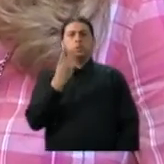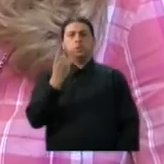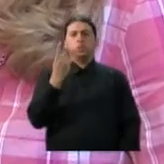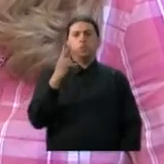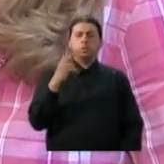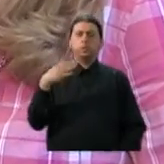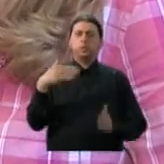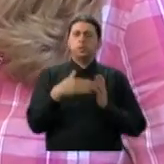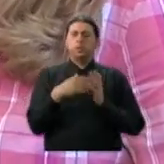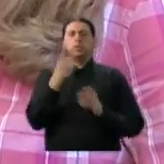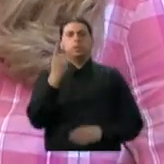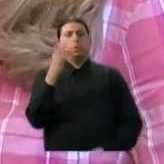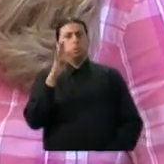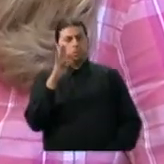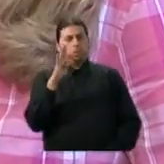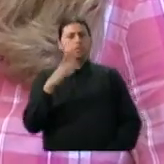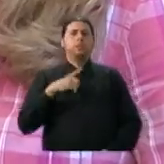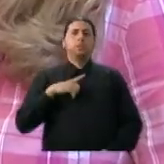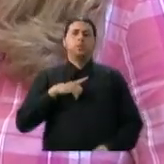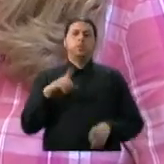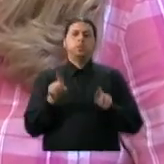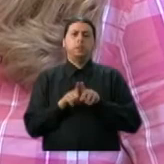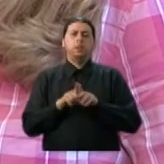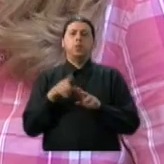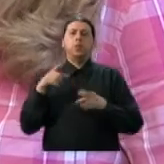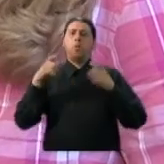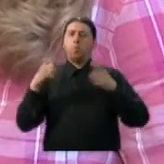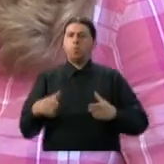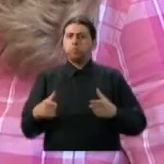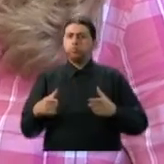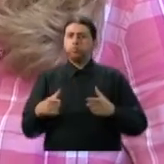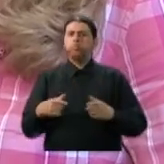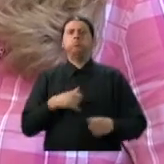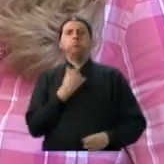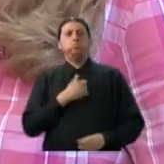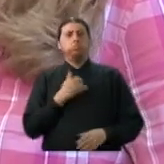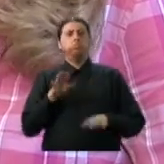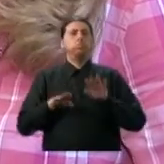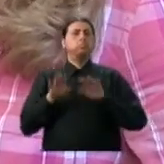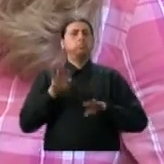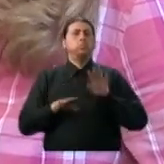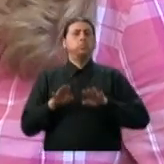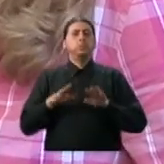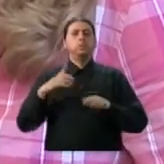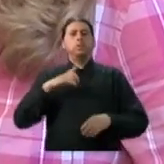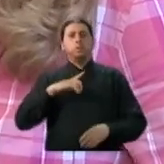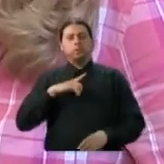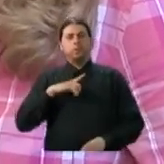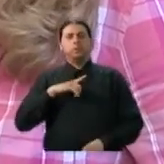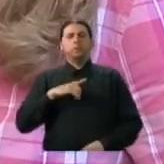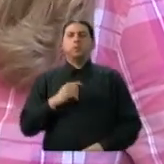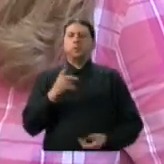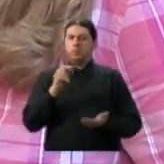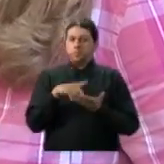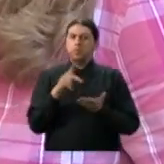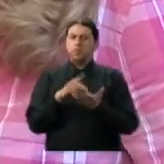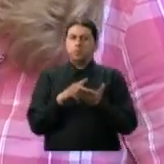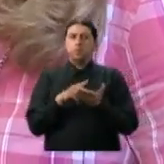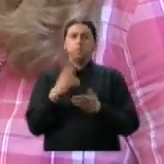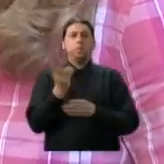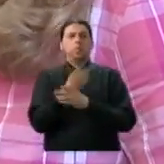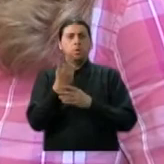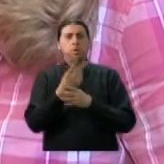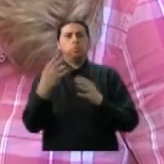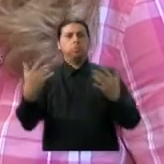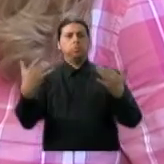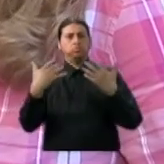completos, menores de 14 anos, onde essa faixa etária foi extrema adesão, né? Eles realmente procuraram, a gente